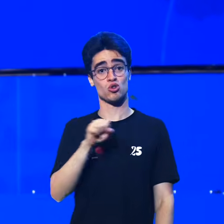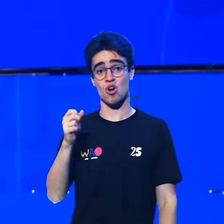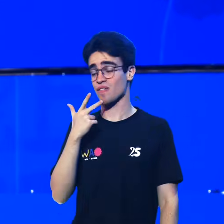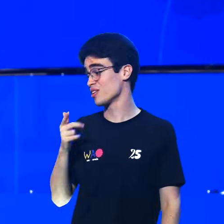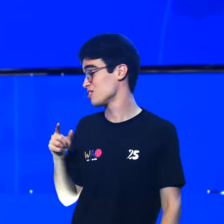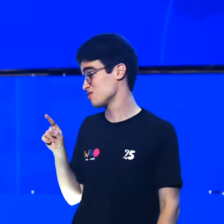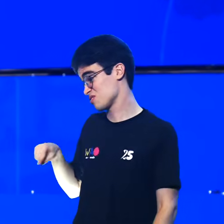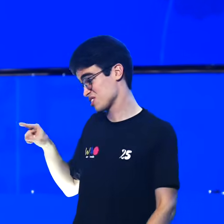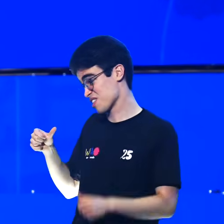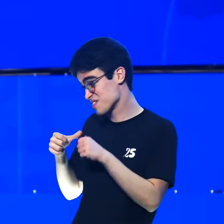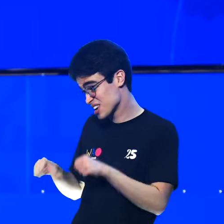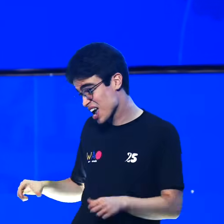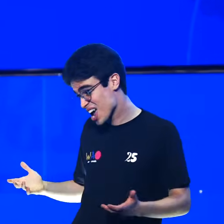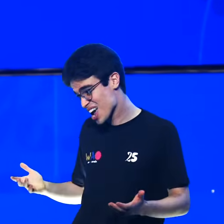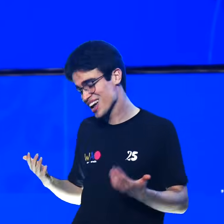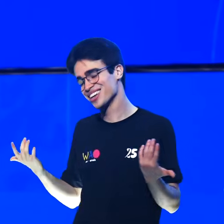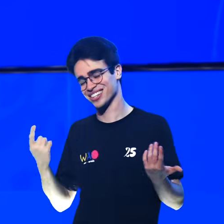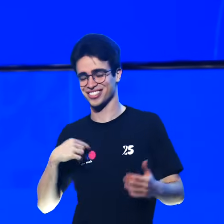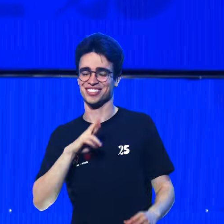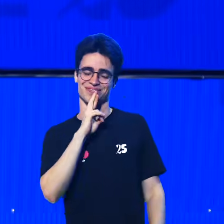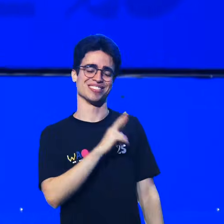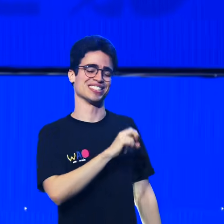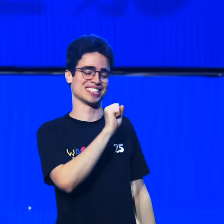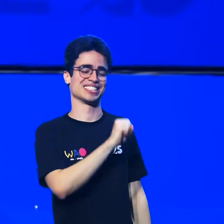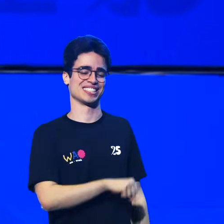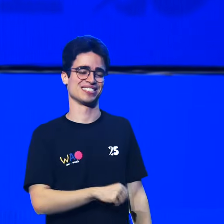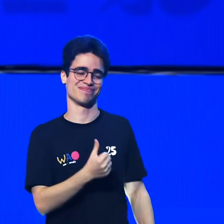Vou pensar. Não, aí a gente decidiu que sim.